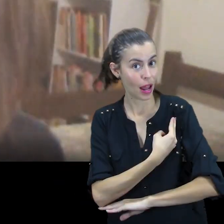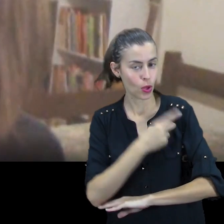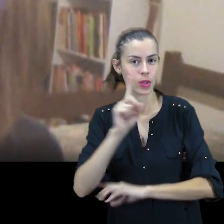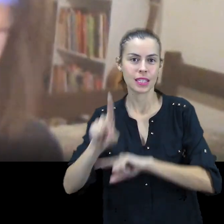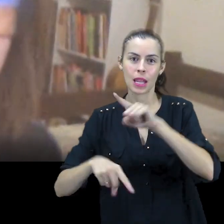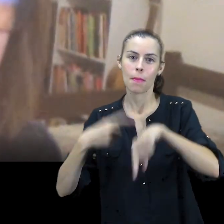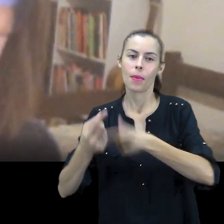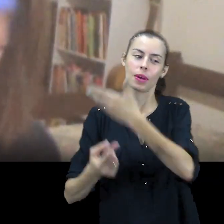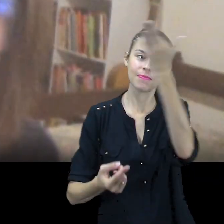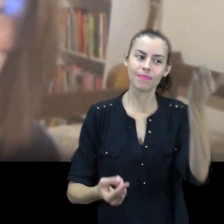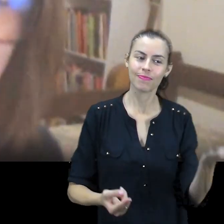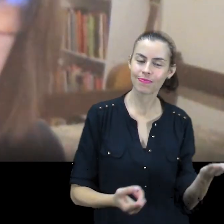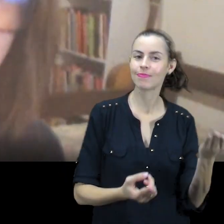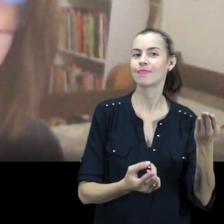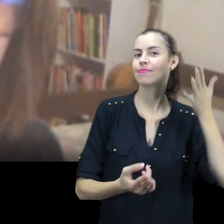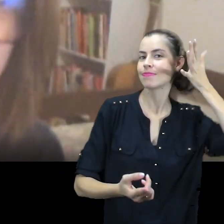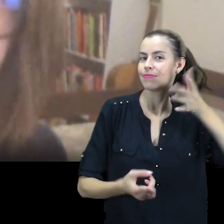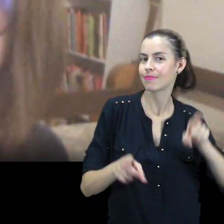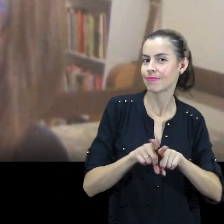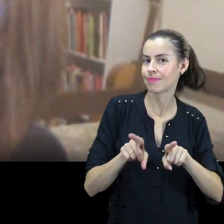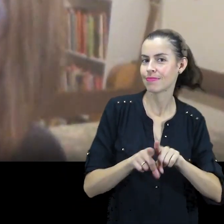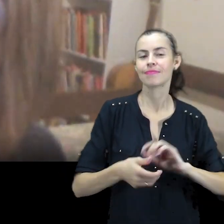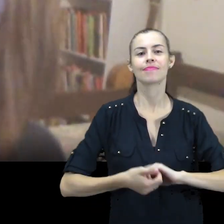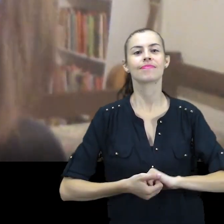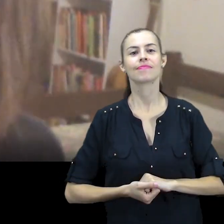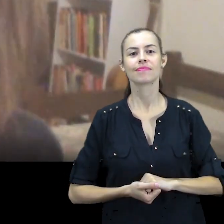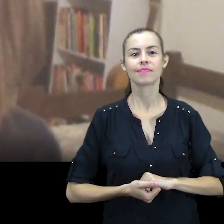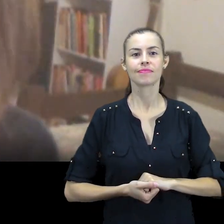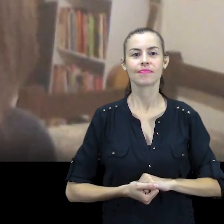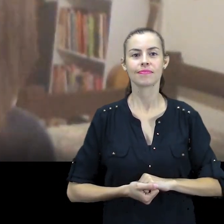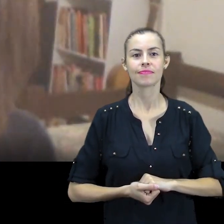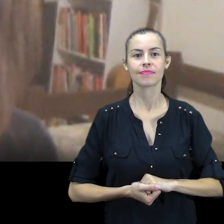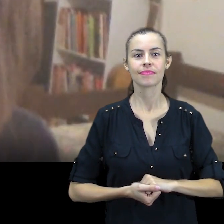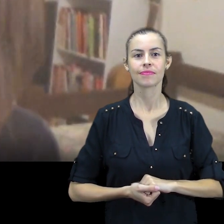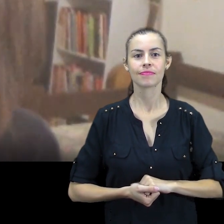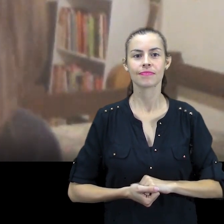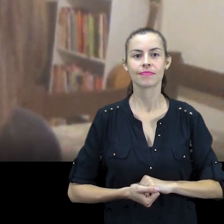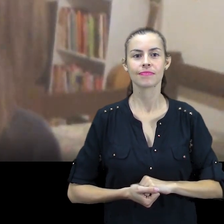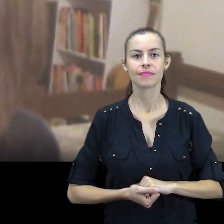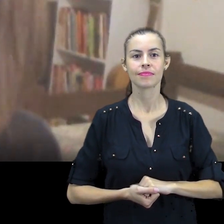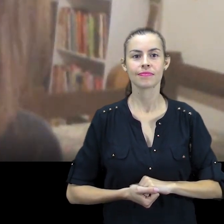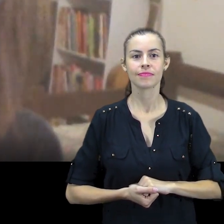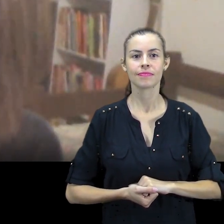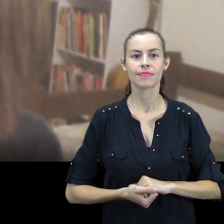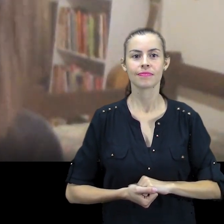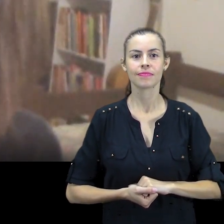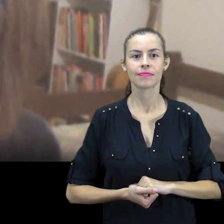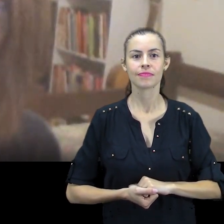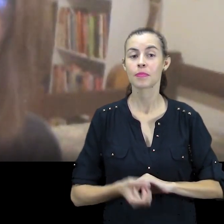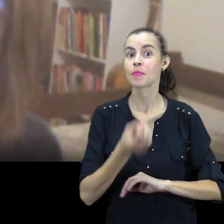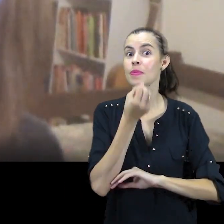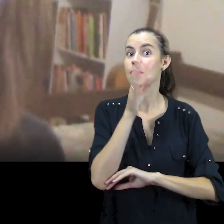Diretoria de Direitos Humanos, a professora Silvia Santiago, e na sequência, Carolina, eu vou te apresentar e vou passar